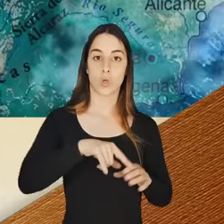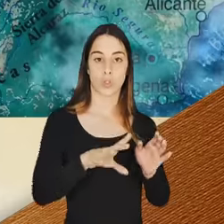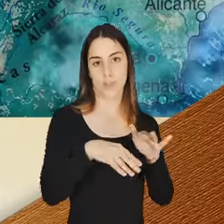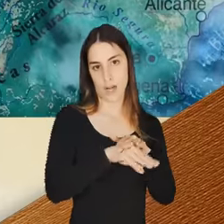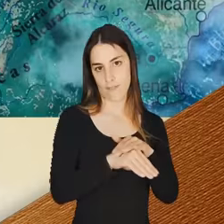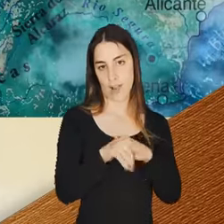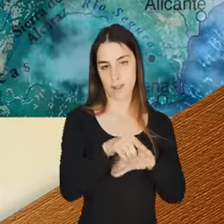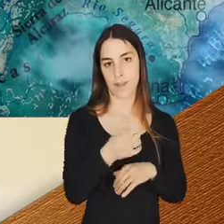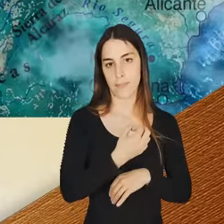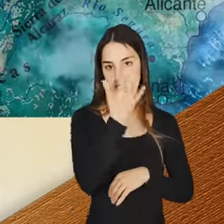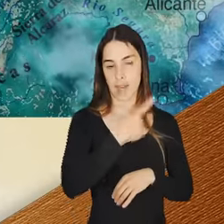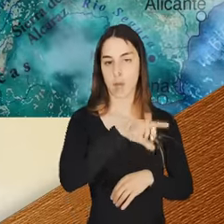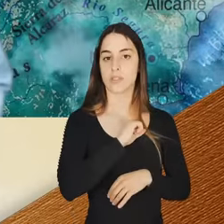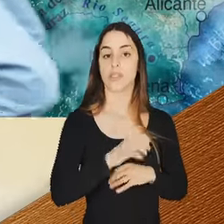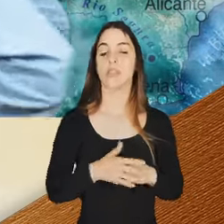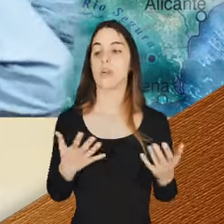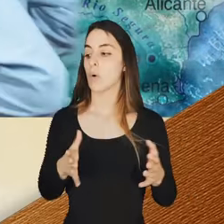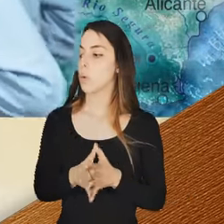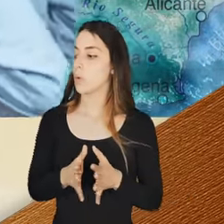Lindo.